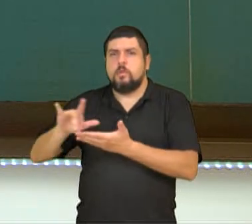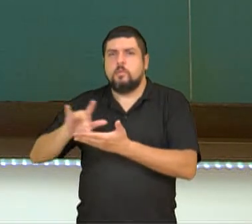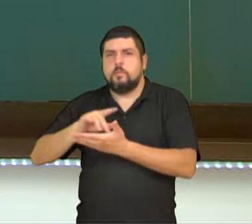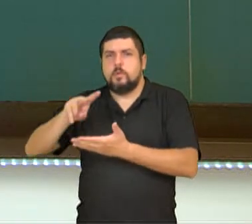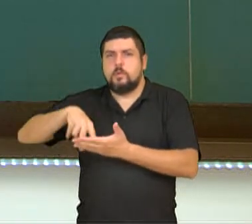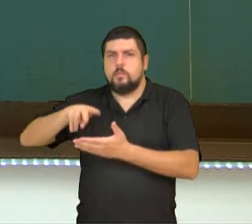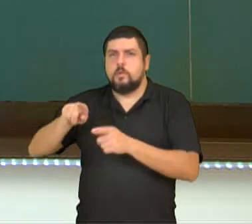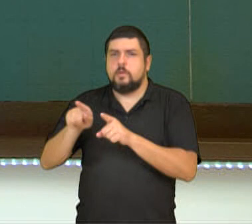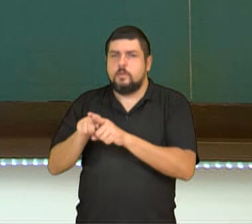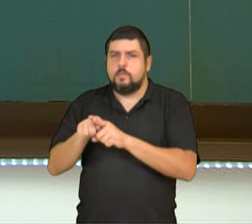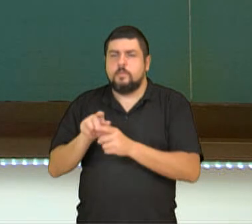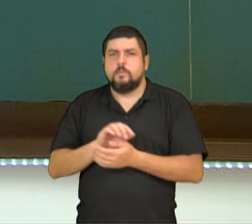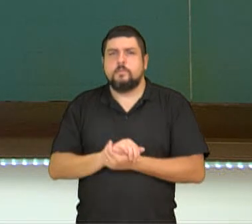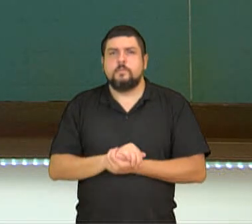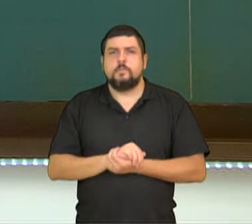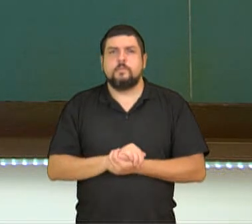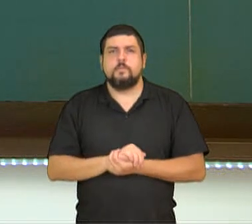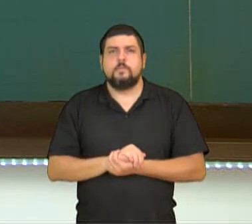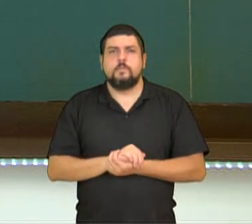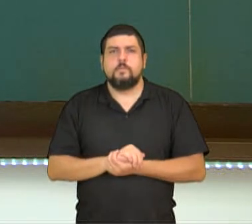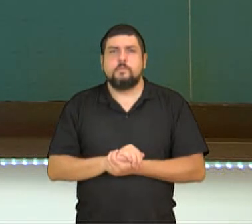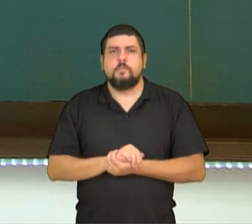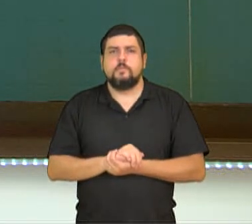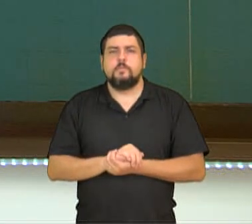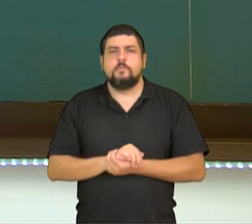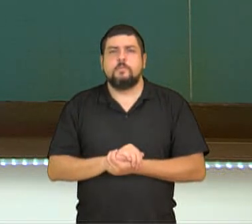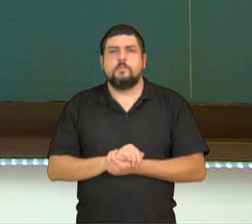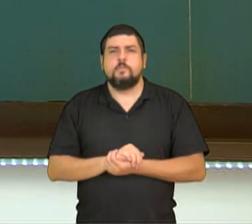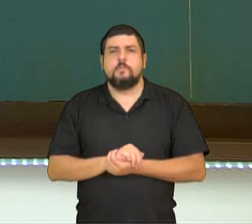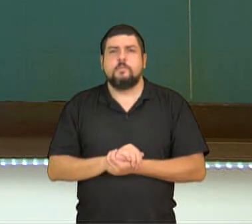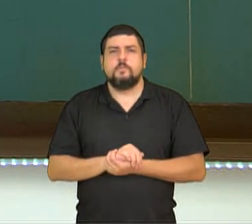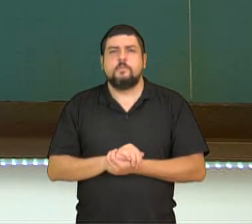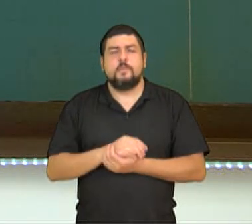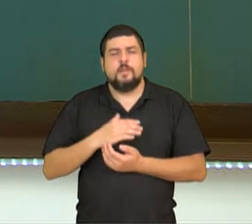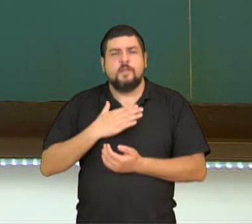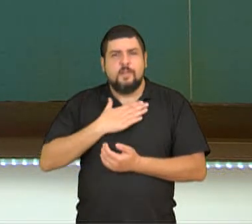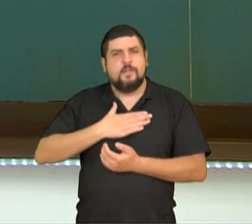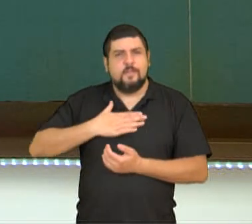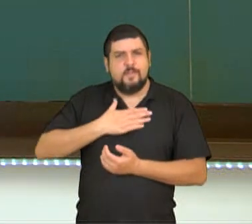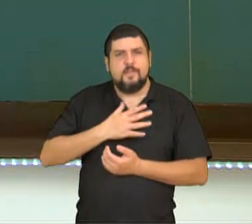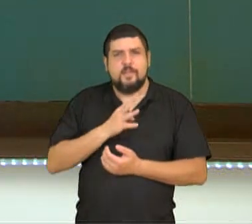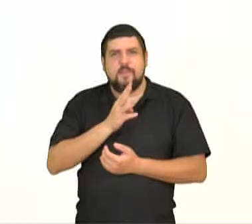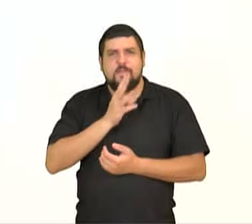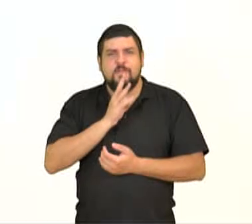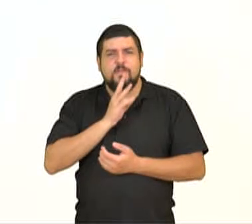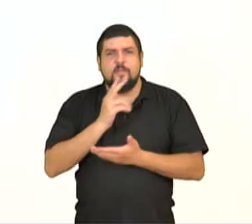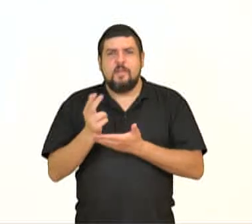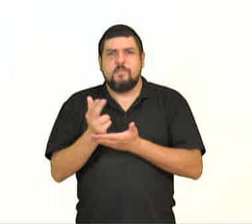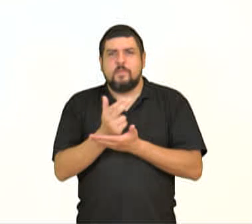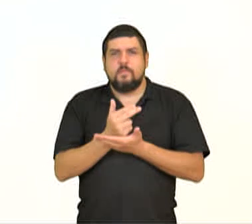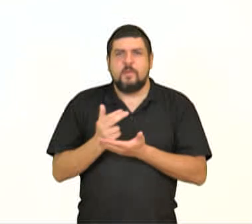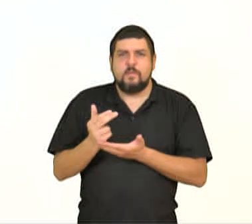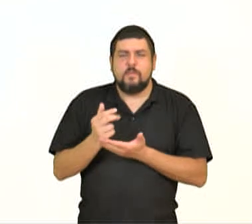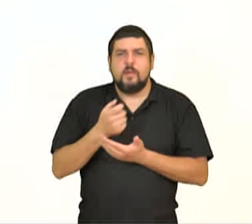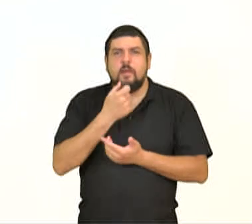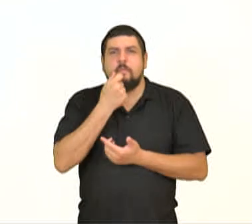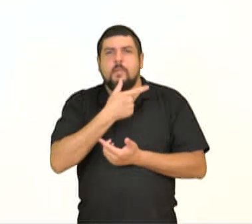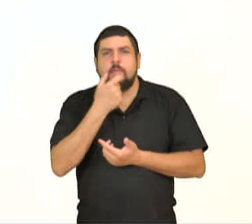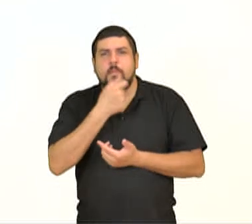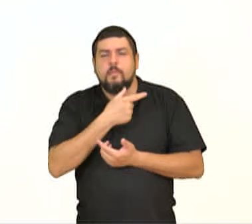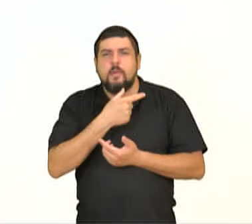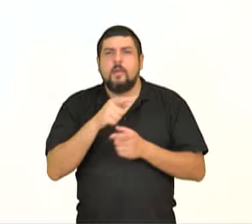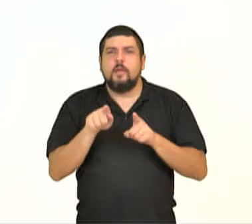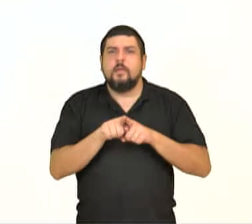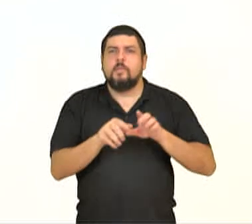ok? Então, você gostou de conhecer mais sobre esse gênero textual que alia bom humor, ilustrações e opiniões?